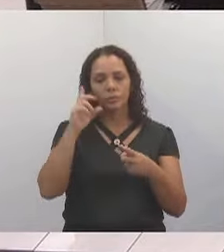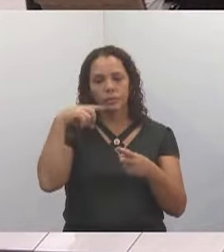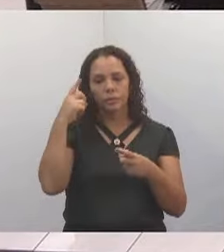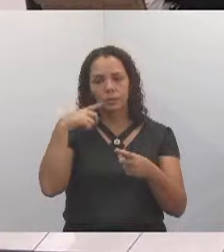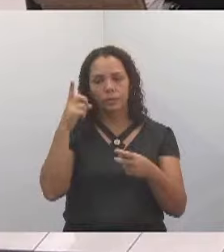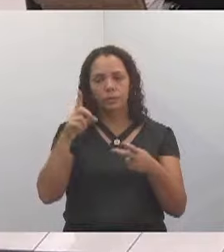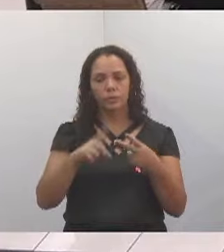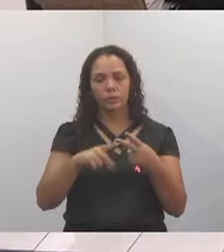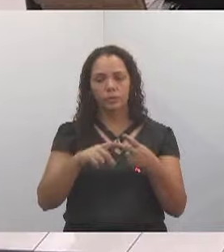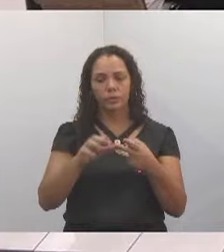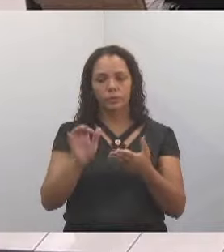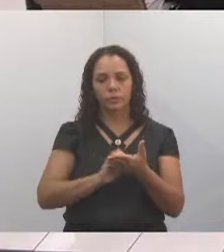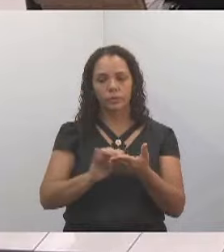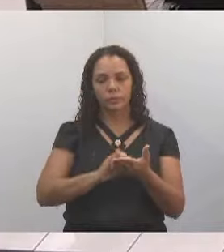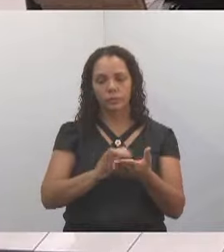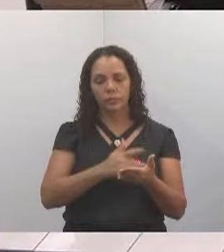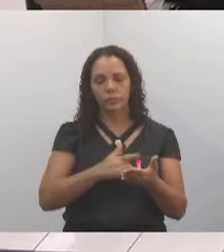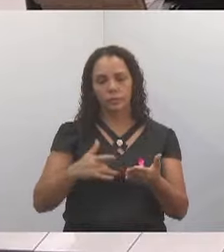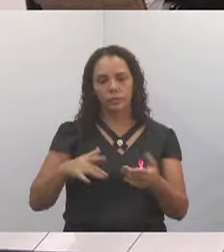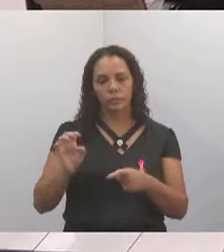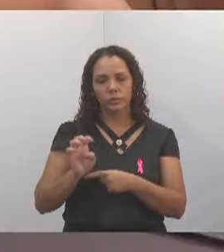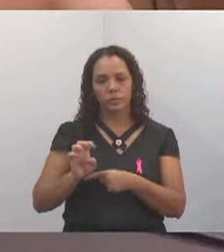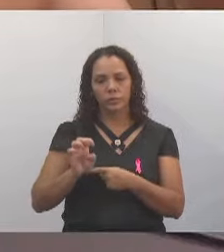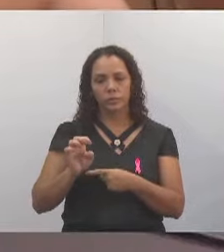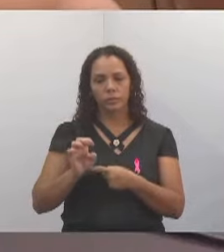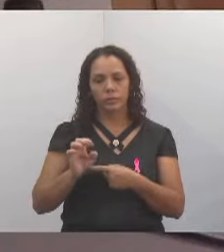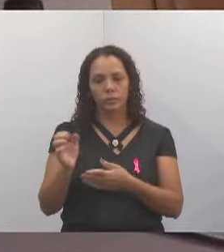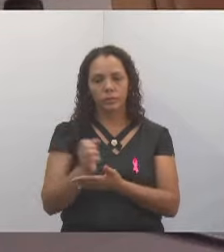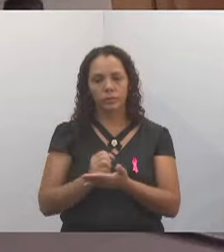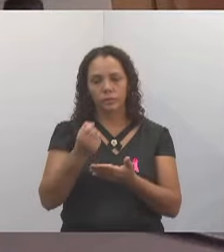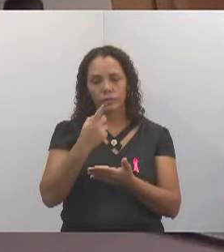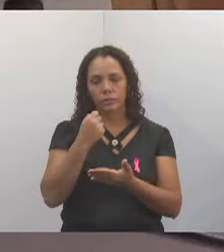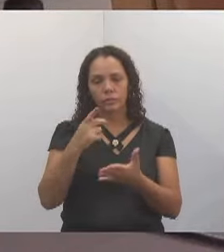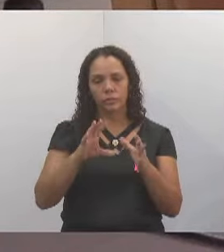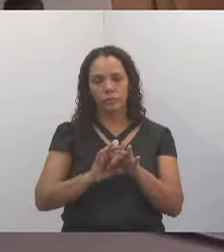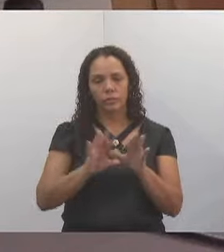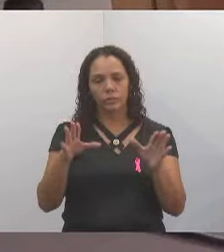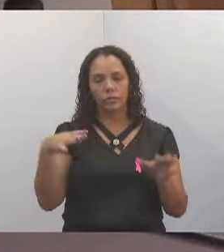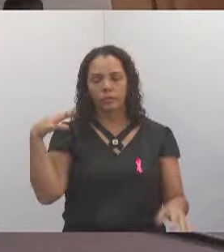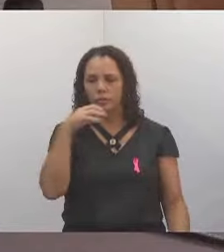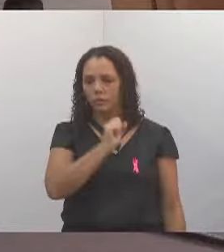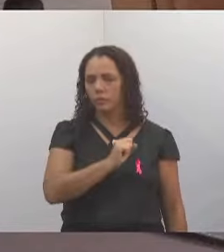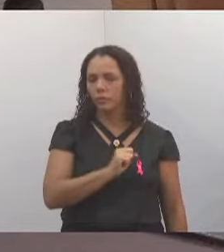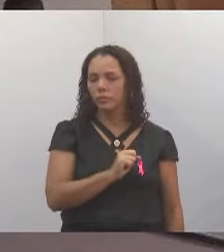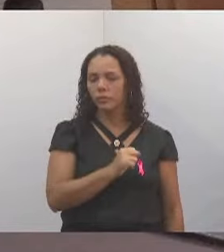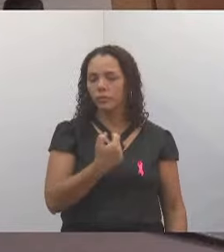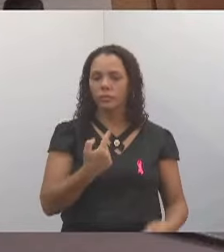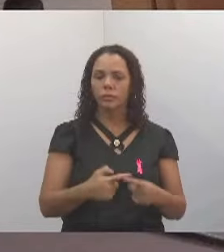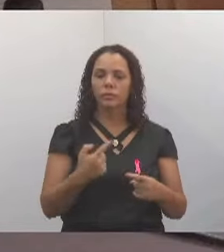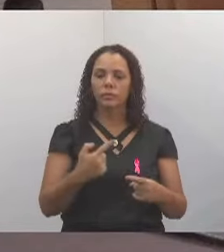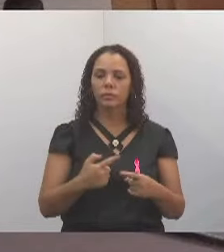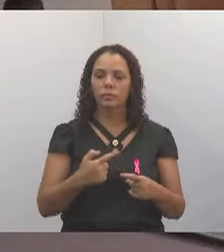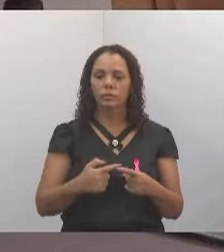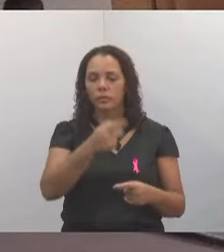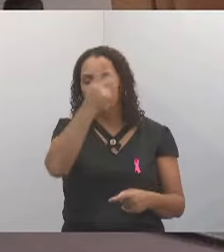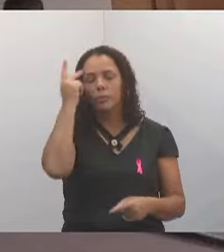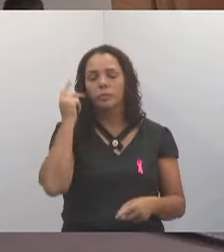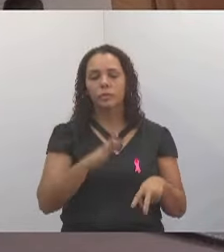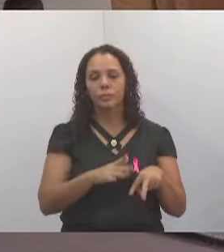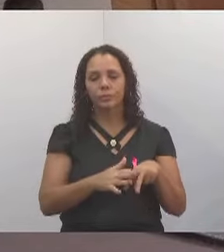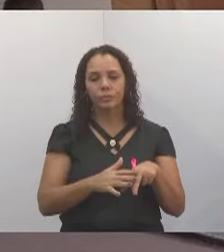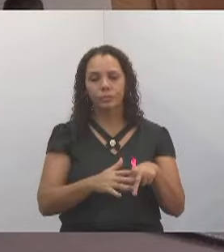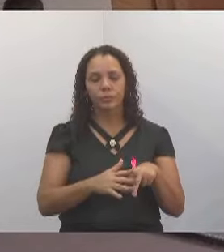outro para o secretário de Saúde do Estado, para que as medicações sejam liberadas com mais rapidez, porque como esse paciente que a